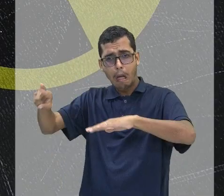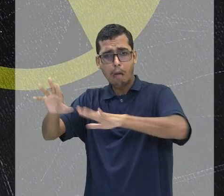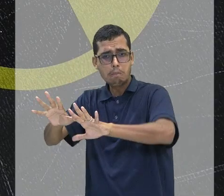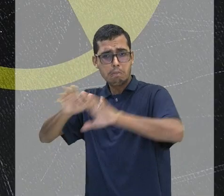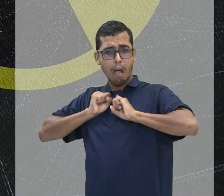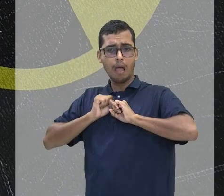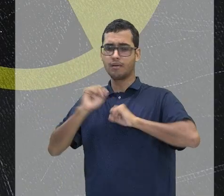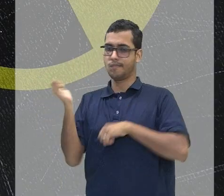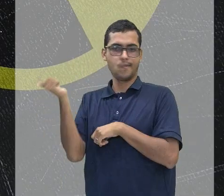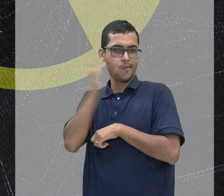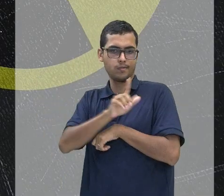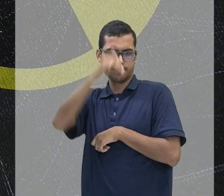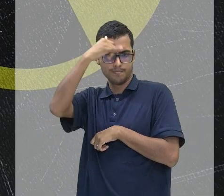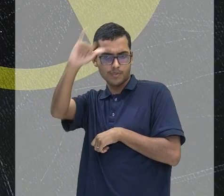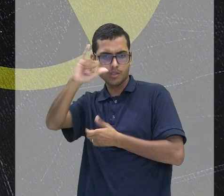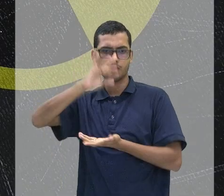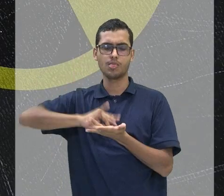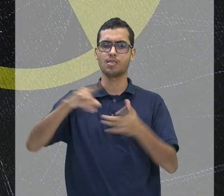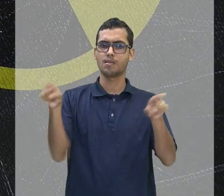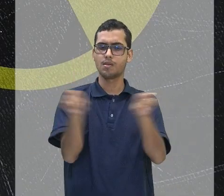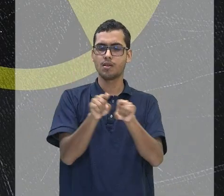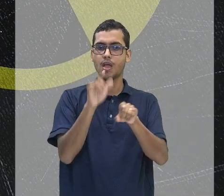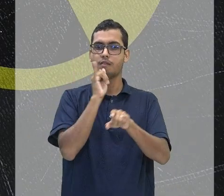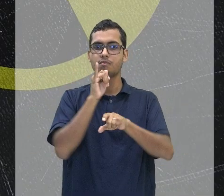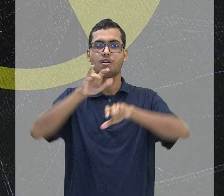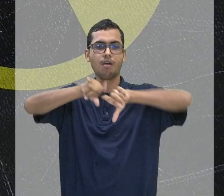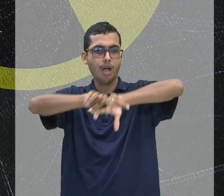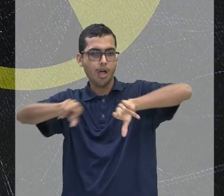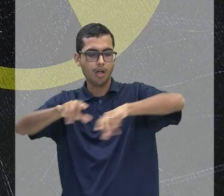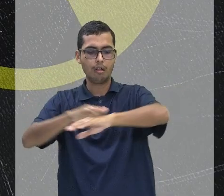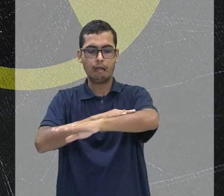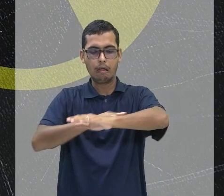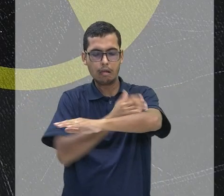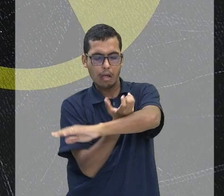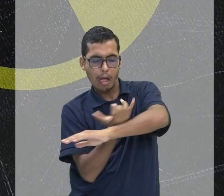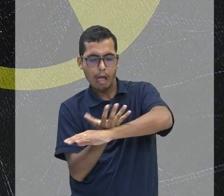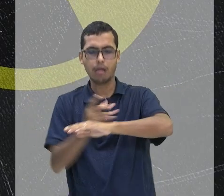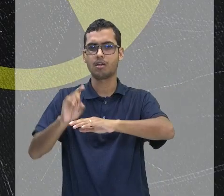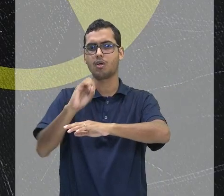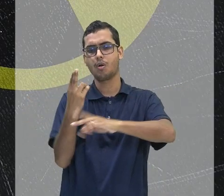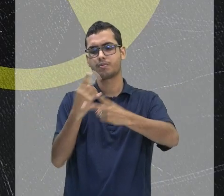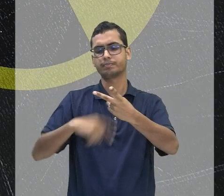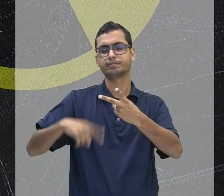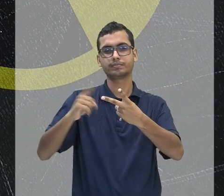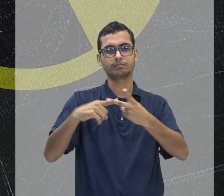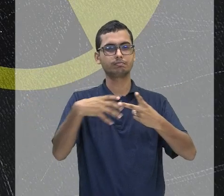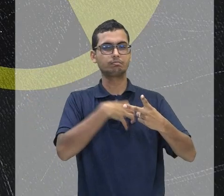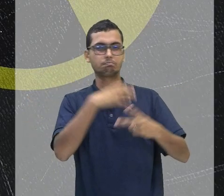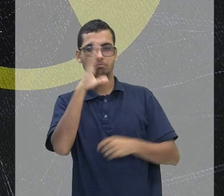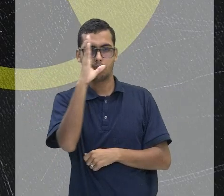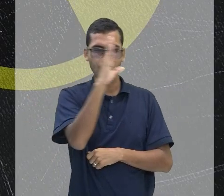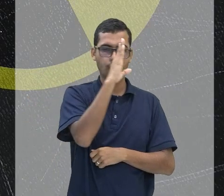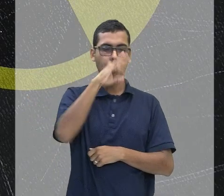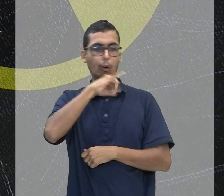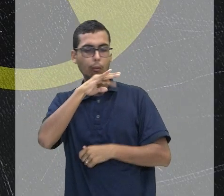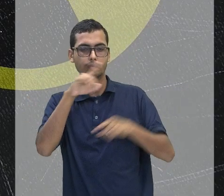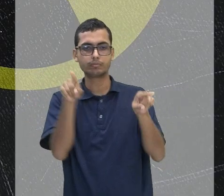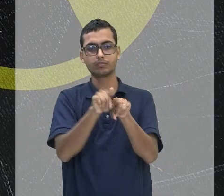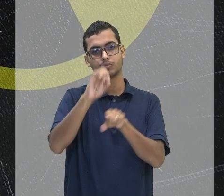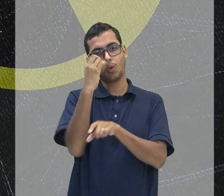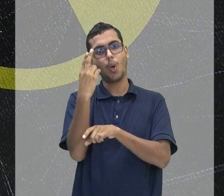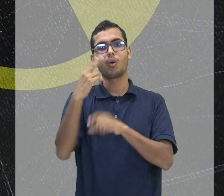agudos ou adversos, como queimaduras ou mal-estar, nem efeitos crônicos, como o câncer ou